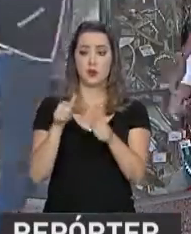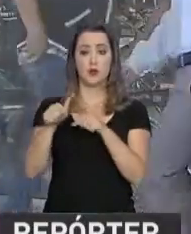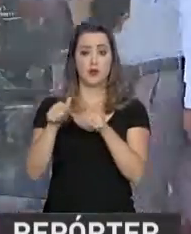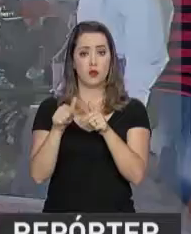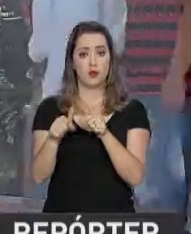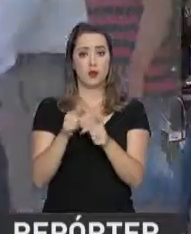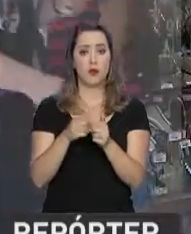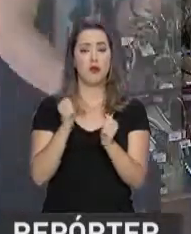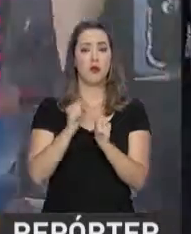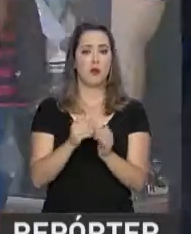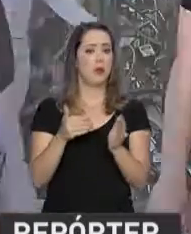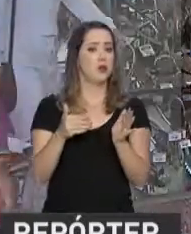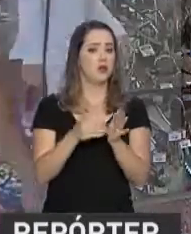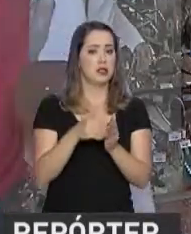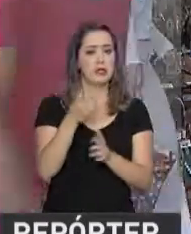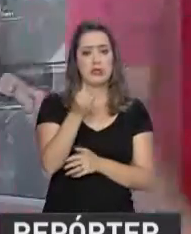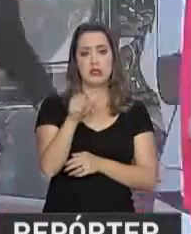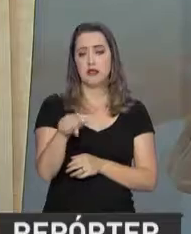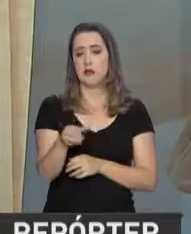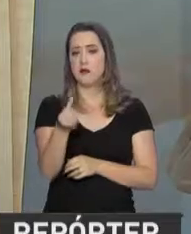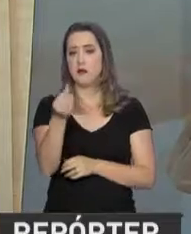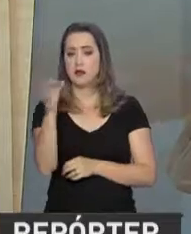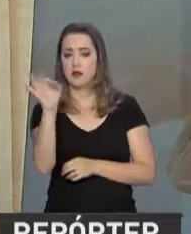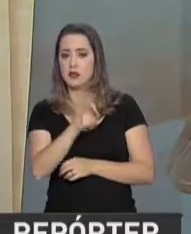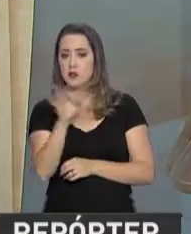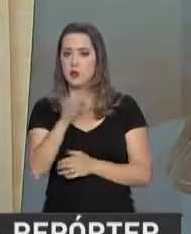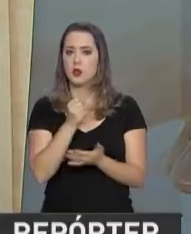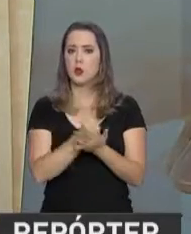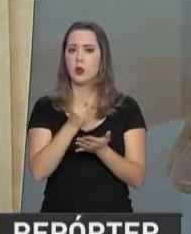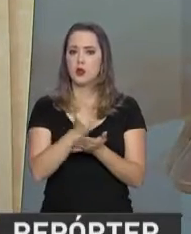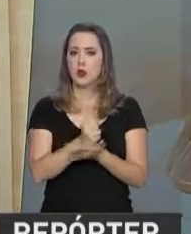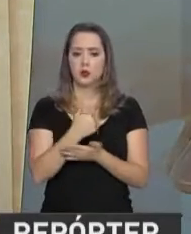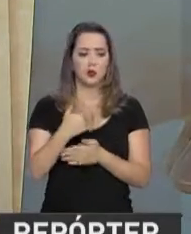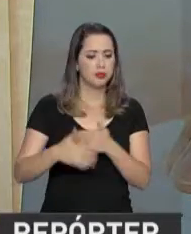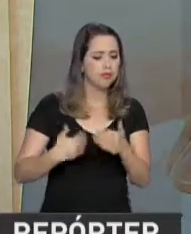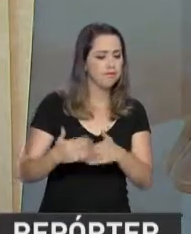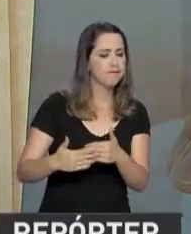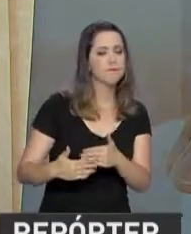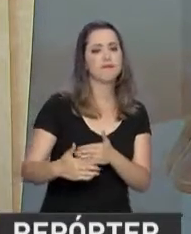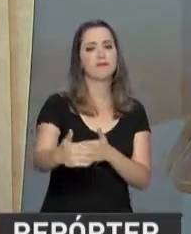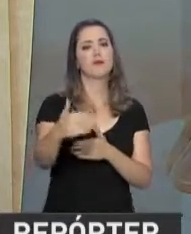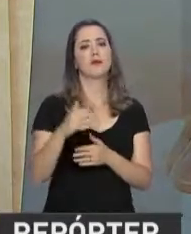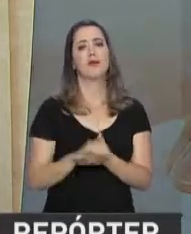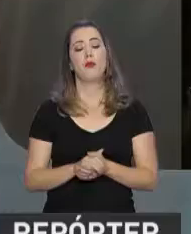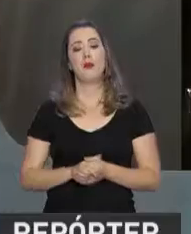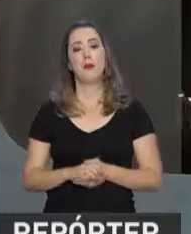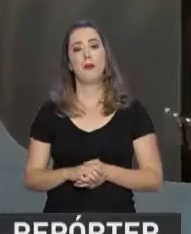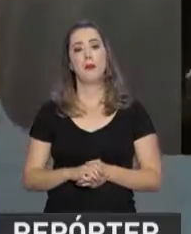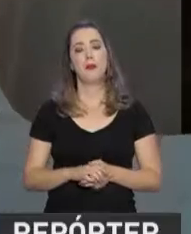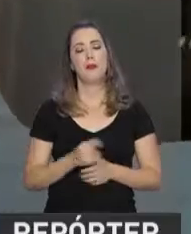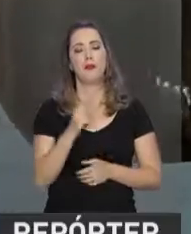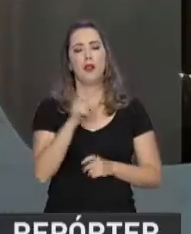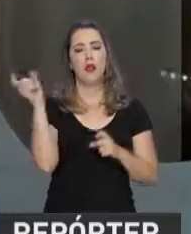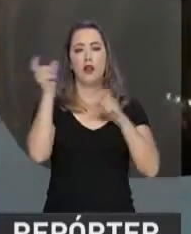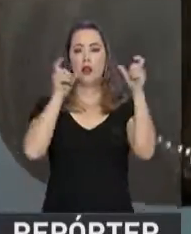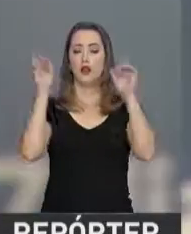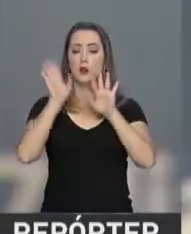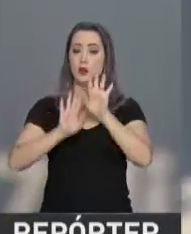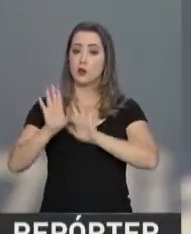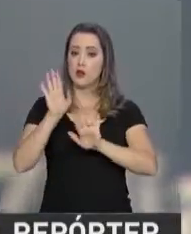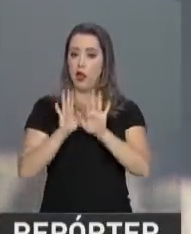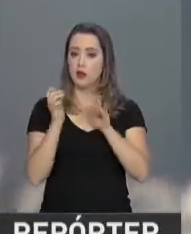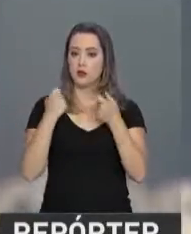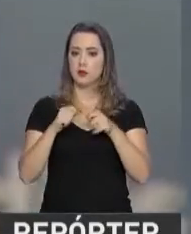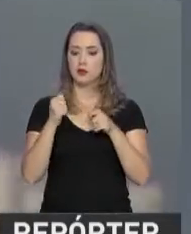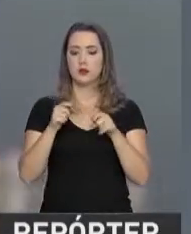chegar a 6,7 por cento a secretaria nacional do consumidor do ministério da justiça alerta para os cuidados que